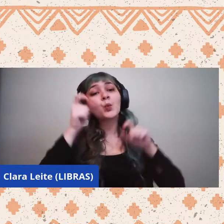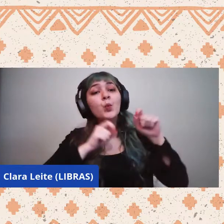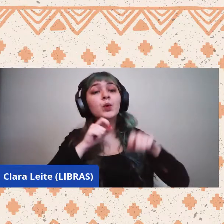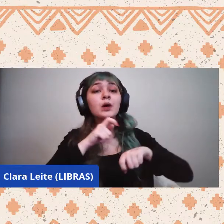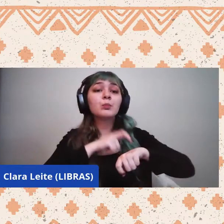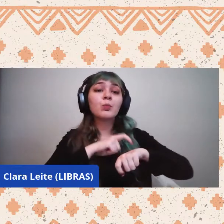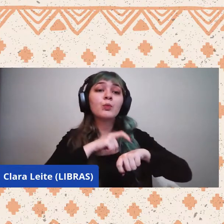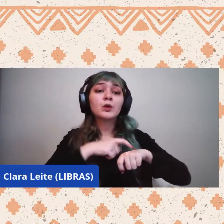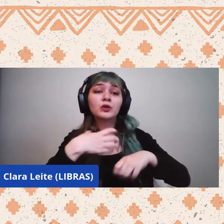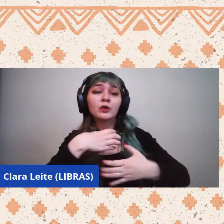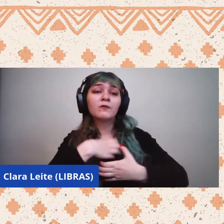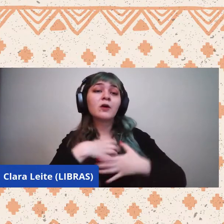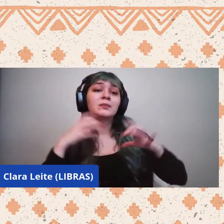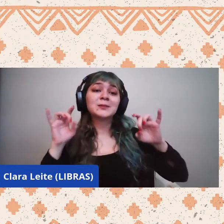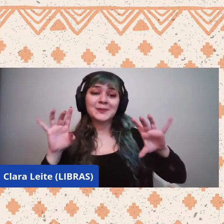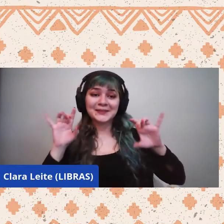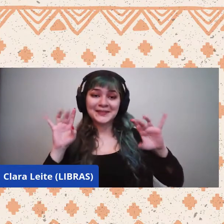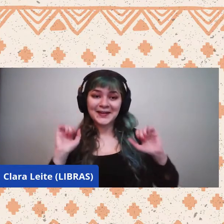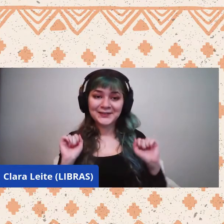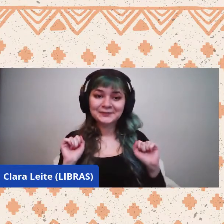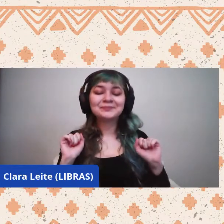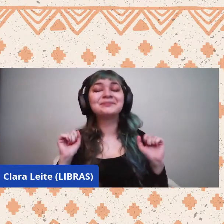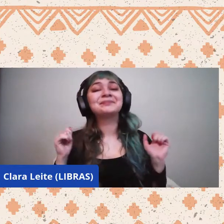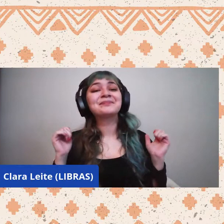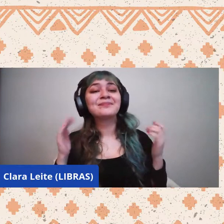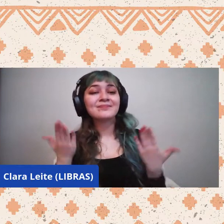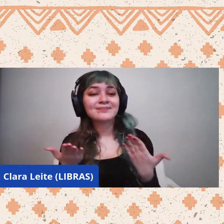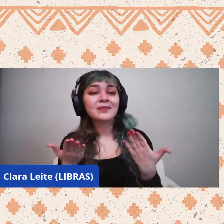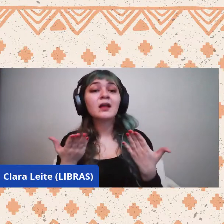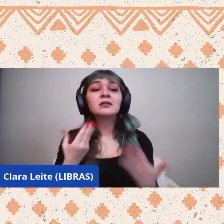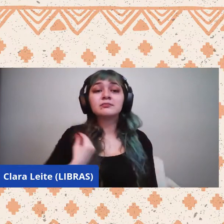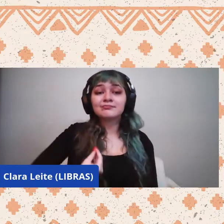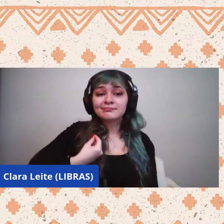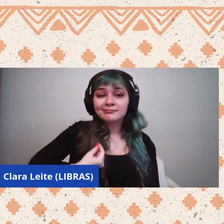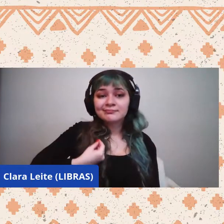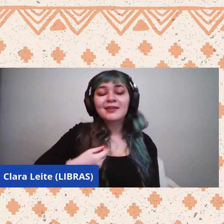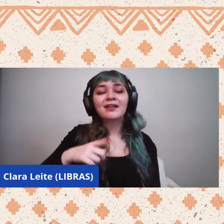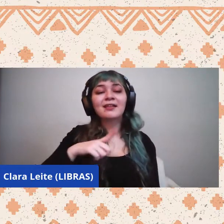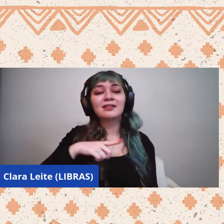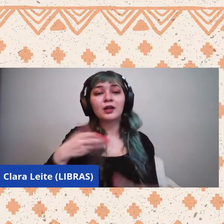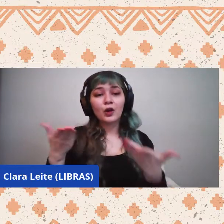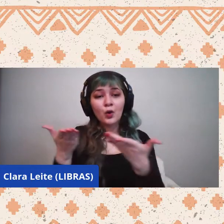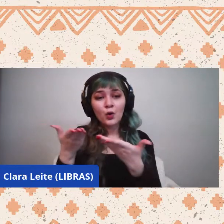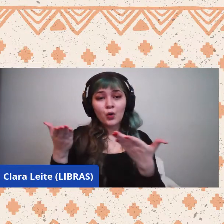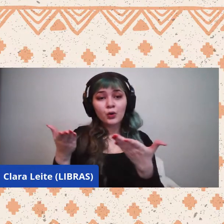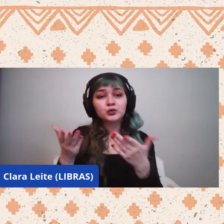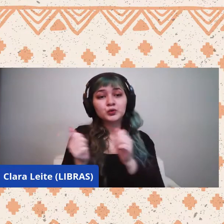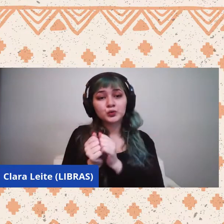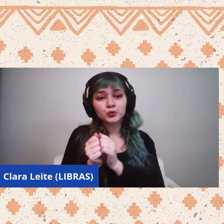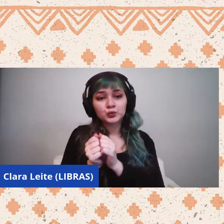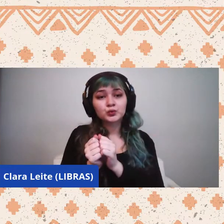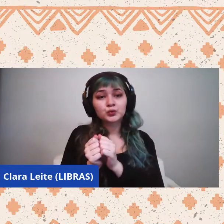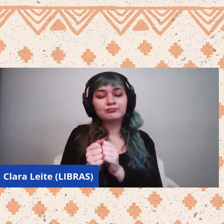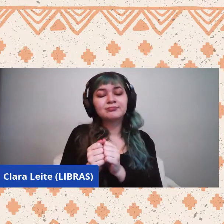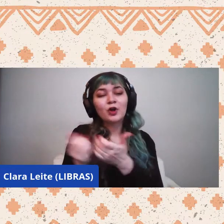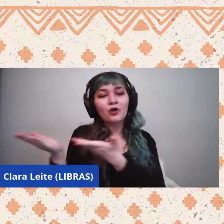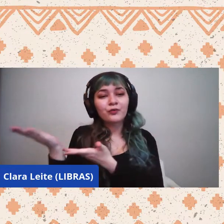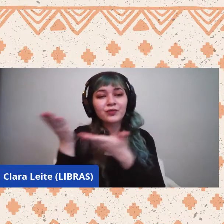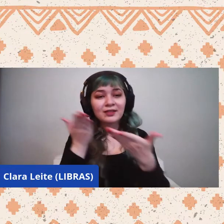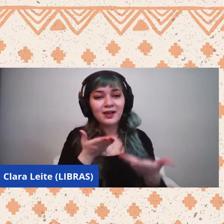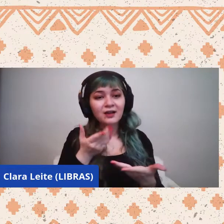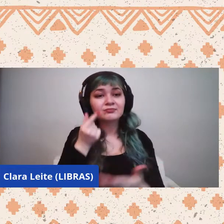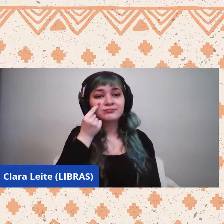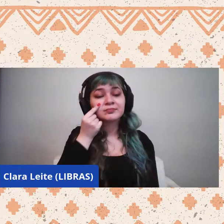uma maneira muito especial. Então, presencialmente, eu tenho hoje comigo aqui como convidado